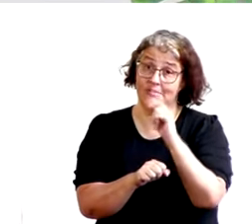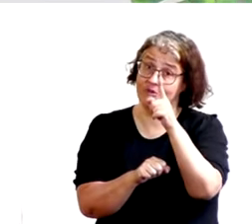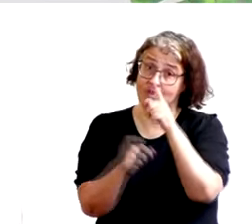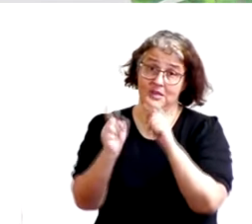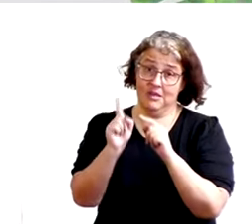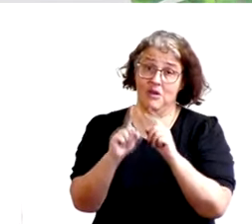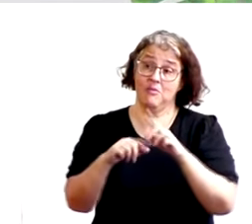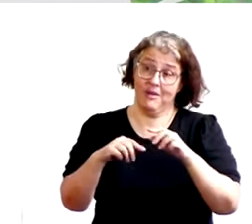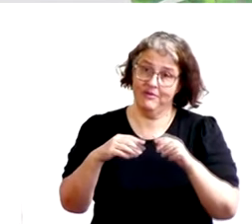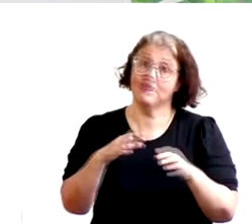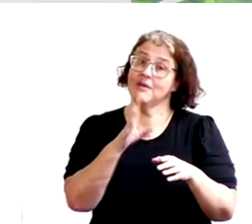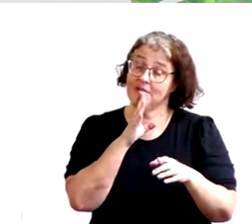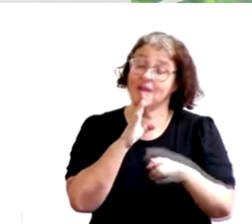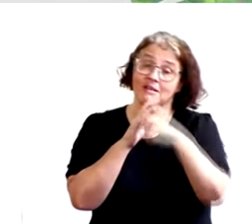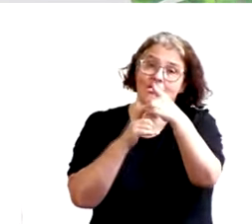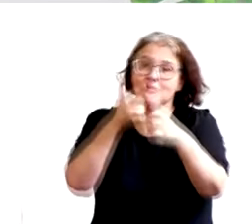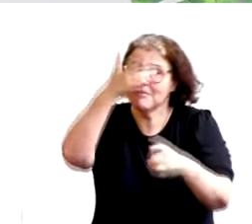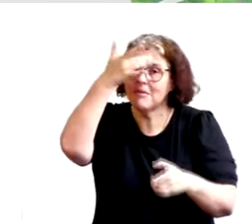de amizade